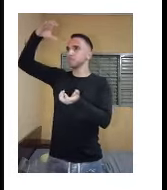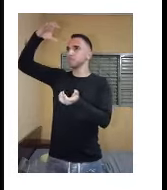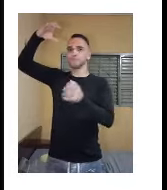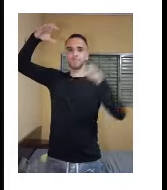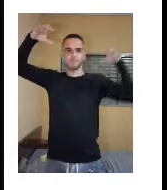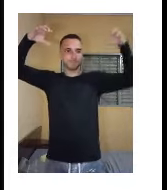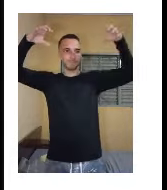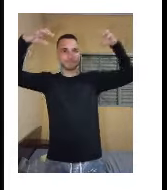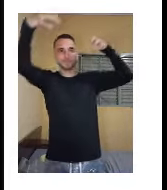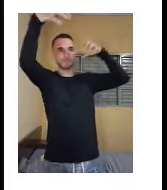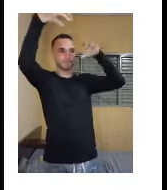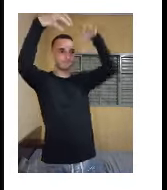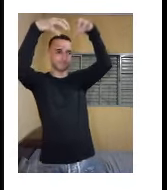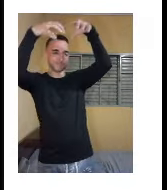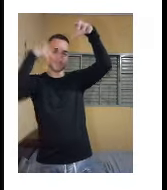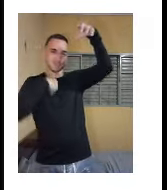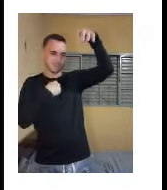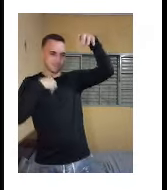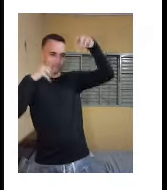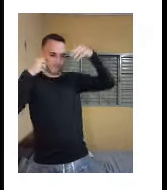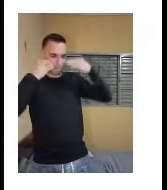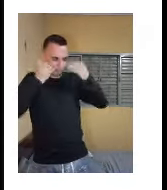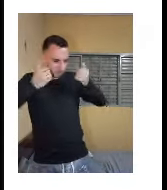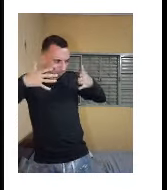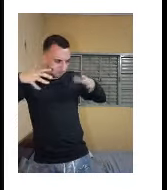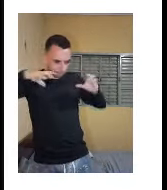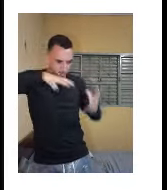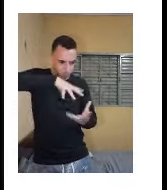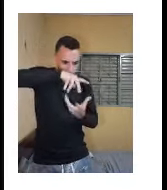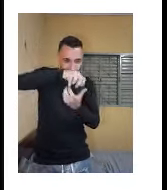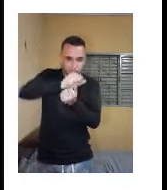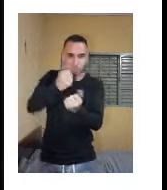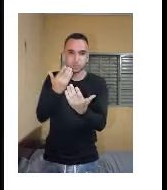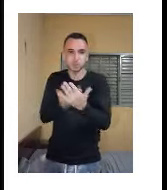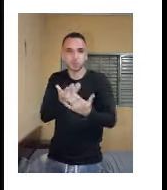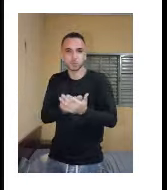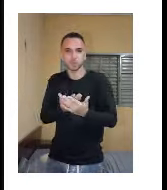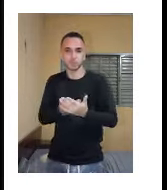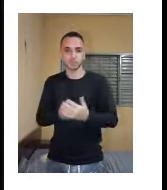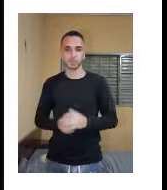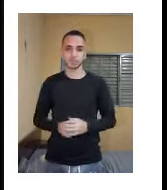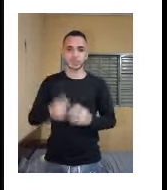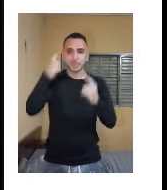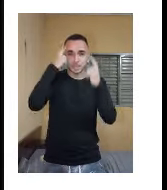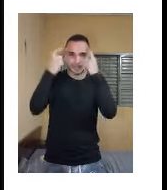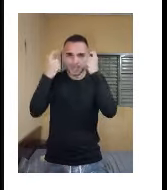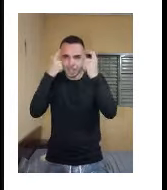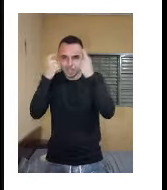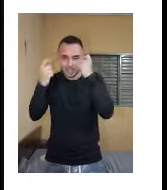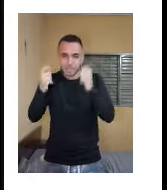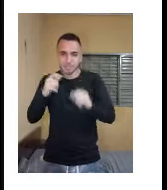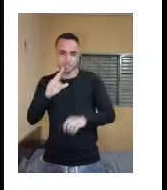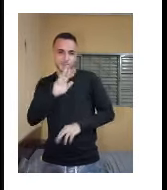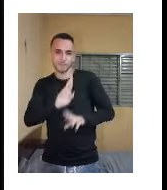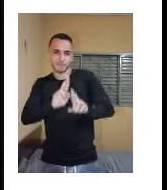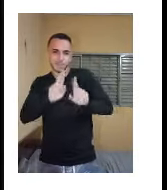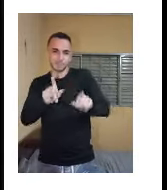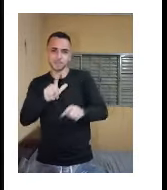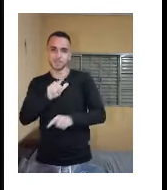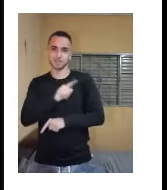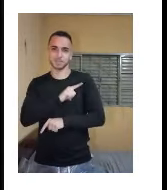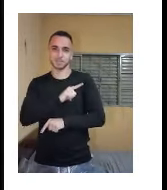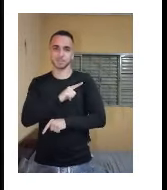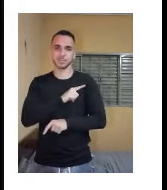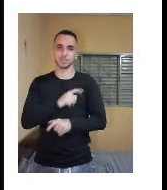tem também desses estudos extraídos informações de modelos climáticos, ou seja, códigos